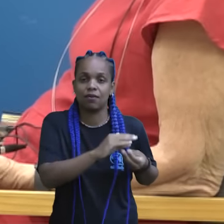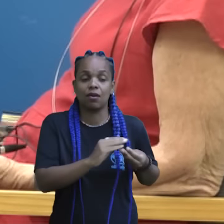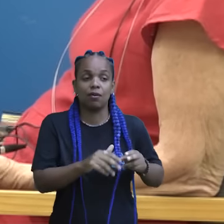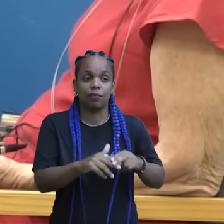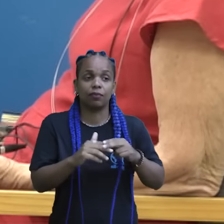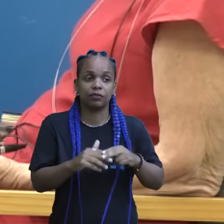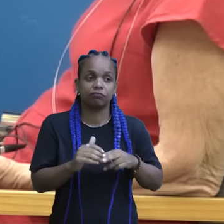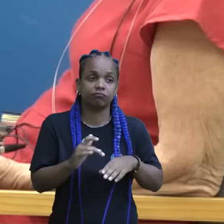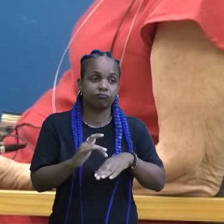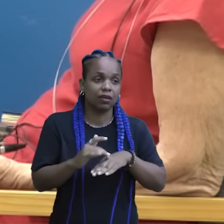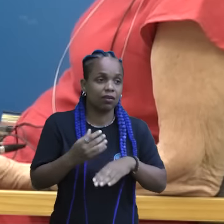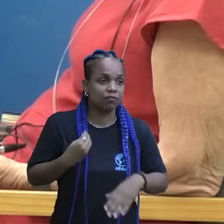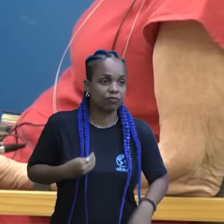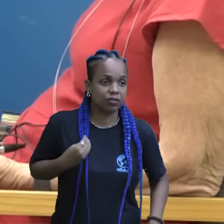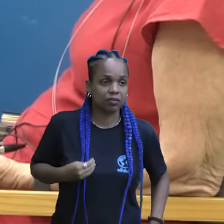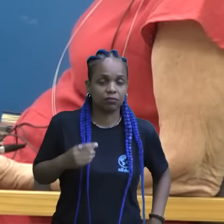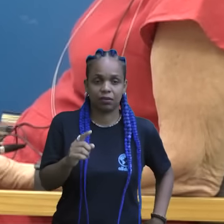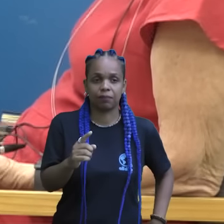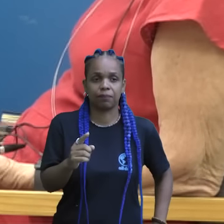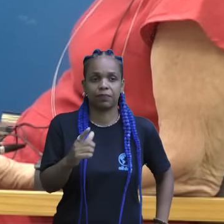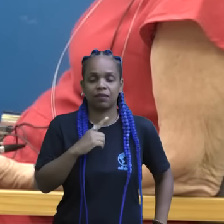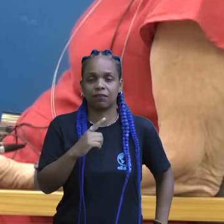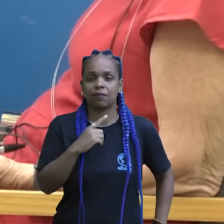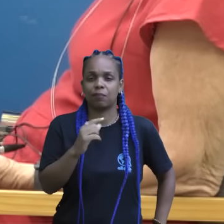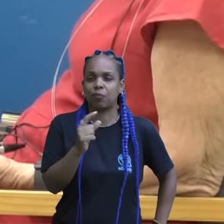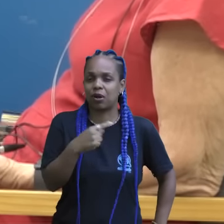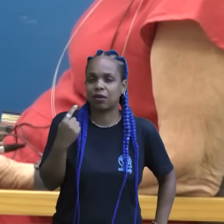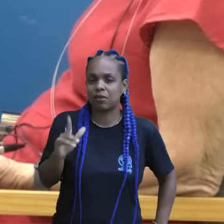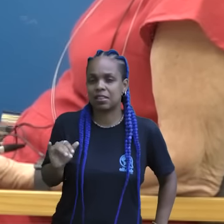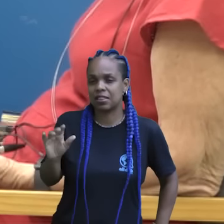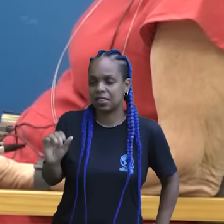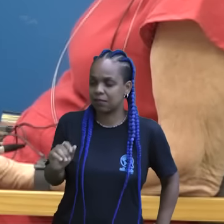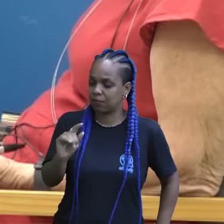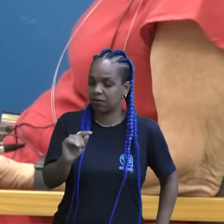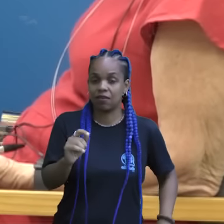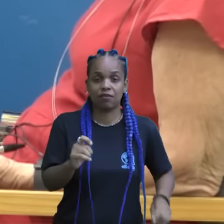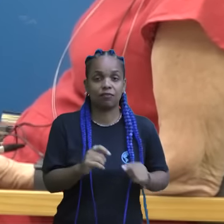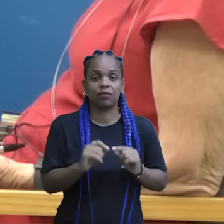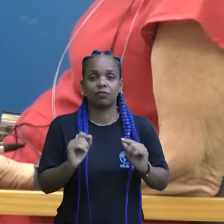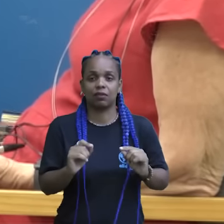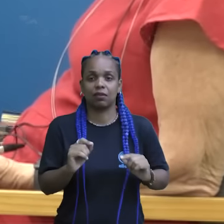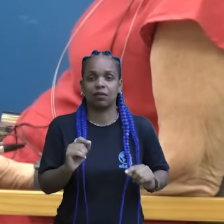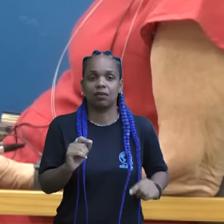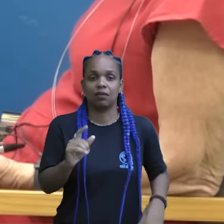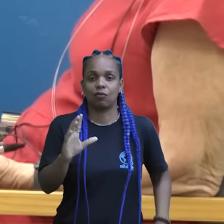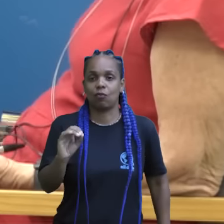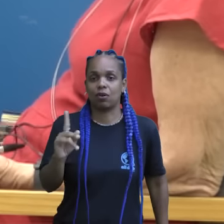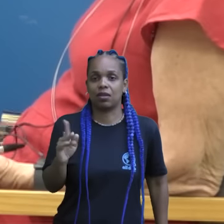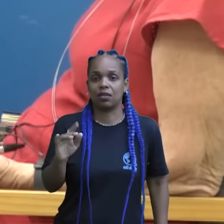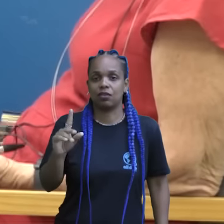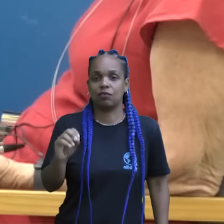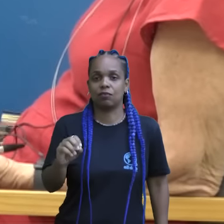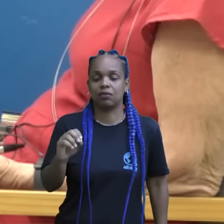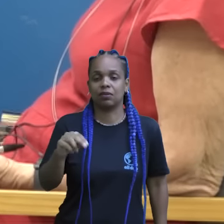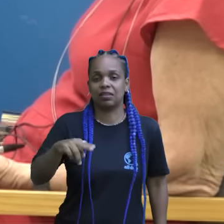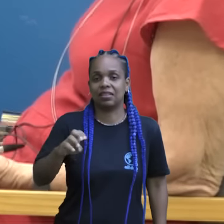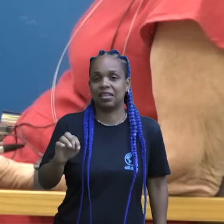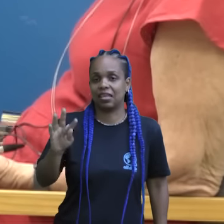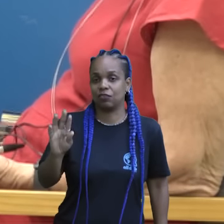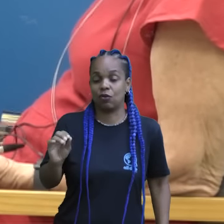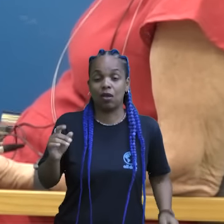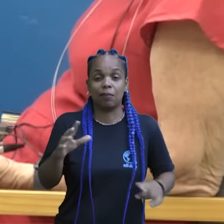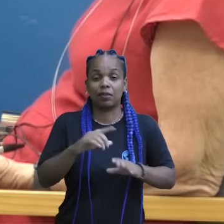Coelho Neto, que começou com uma metáfora horrorosa do canto da sereia, como se o canto da sereia fosse a bebida